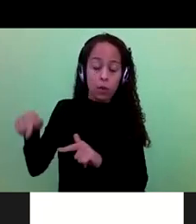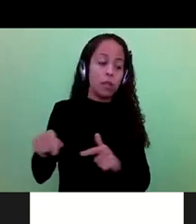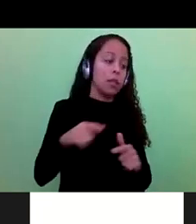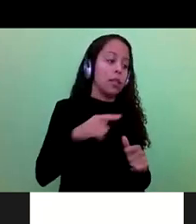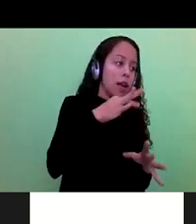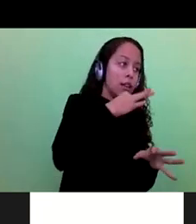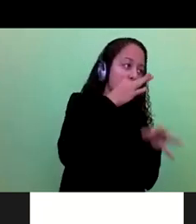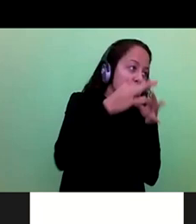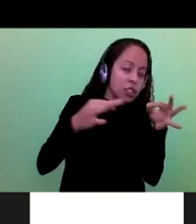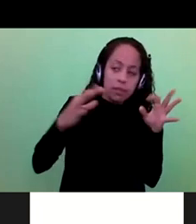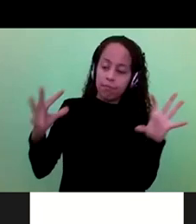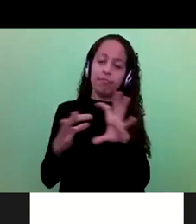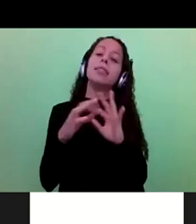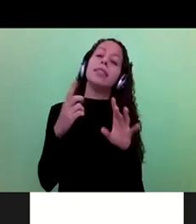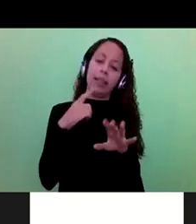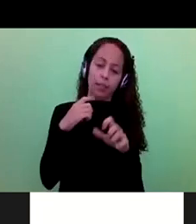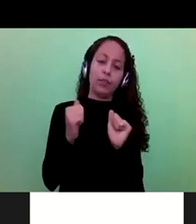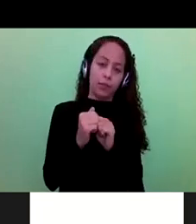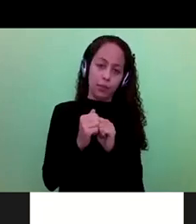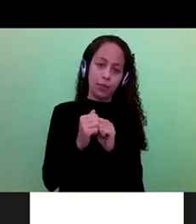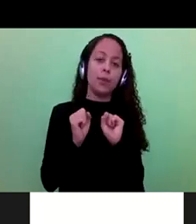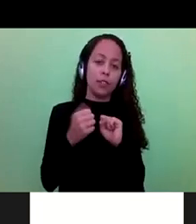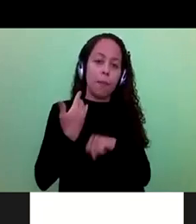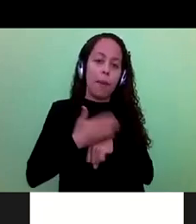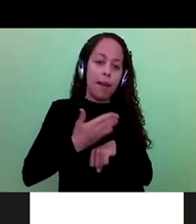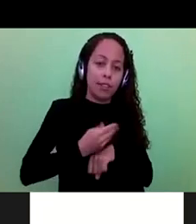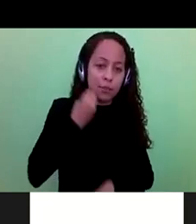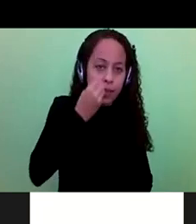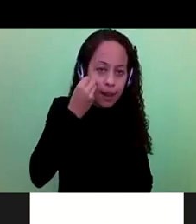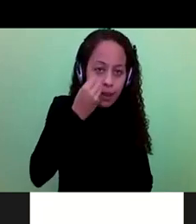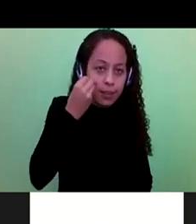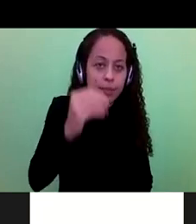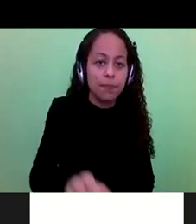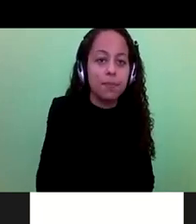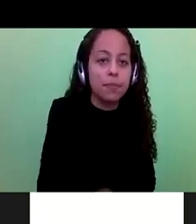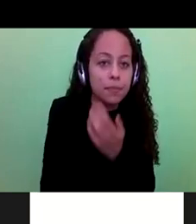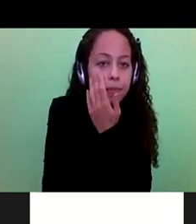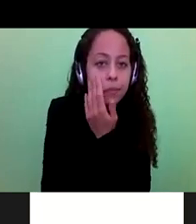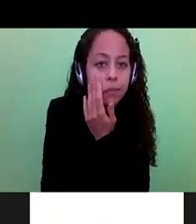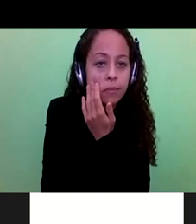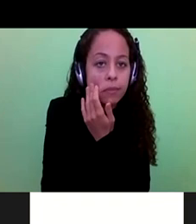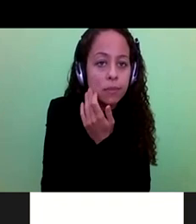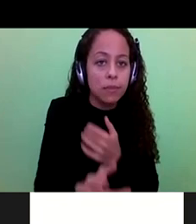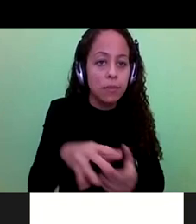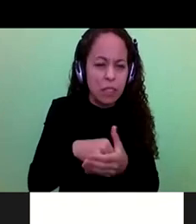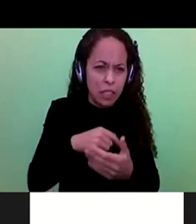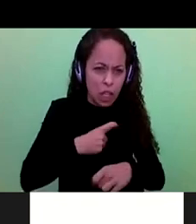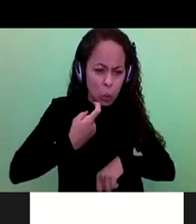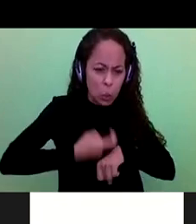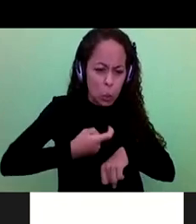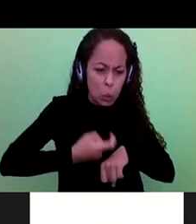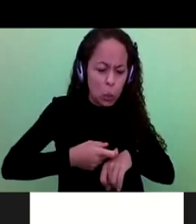pós-críticas, nas práticas pós-críticas. Não há um engessamento